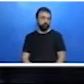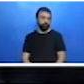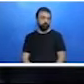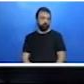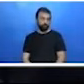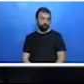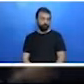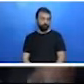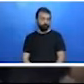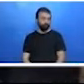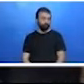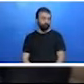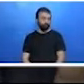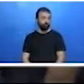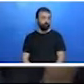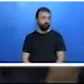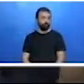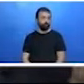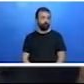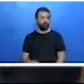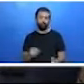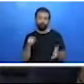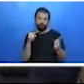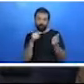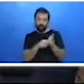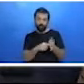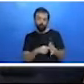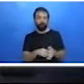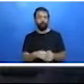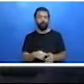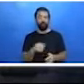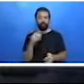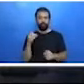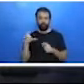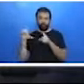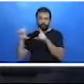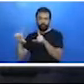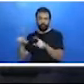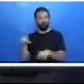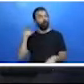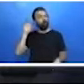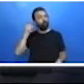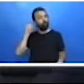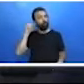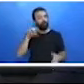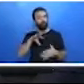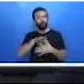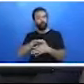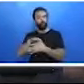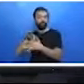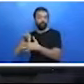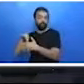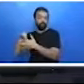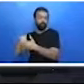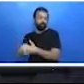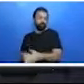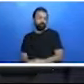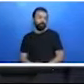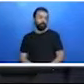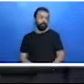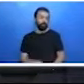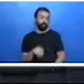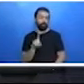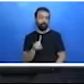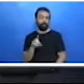ou sanfona, tá? Você clica aqui no lampião e na Maria Bonita para ouvir o cordel da unidade 13. E como disse a